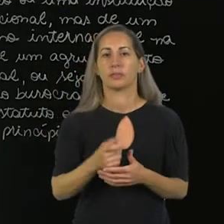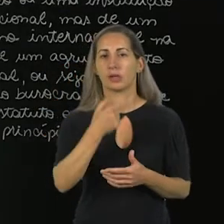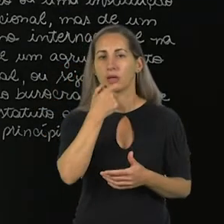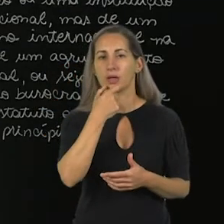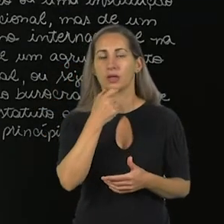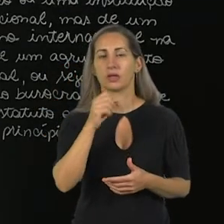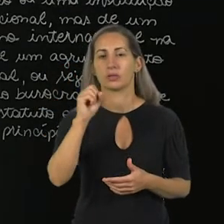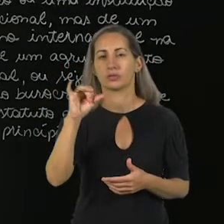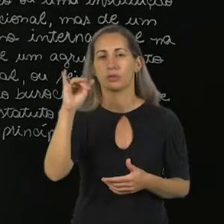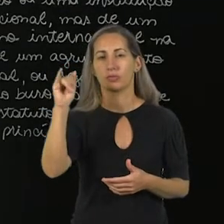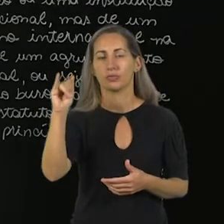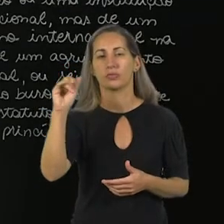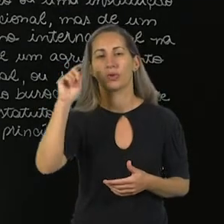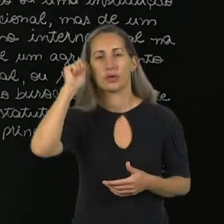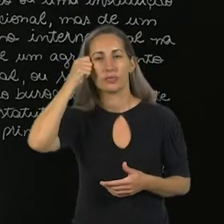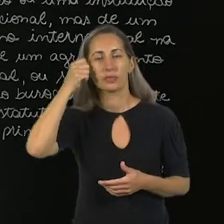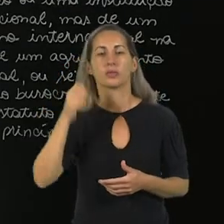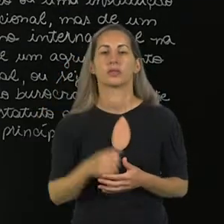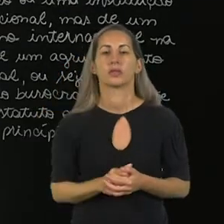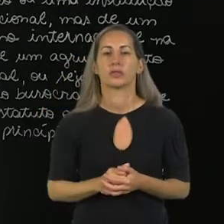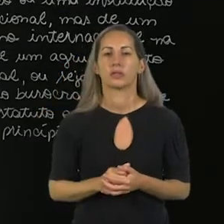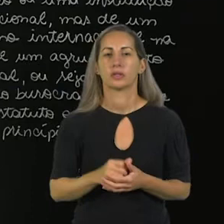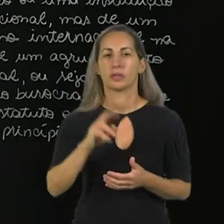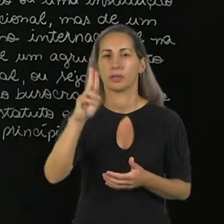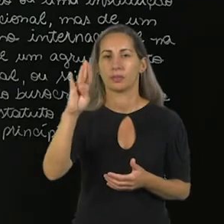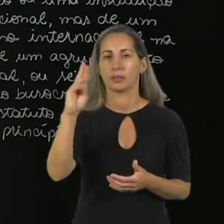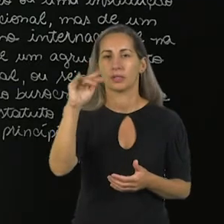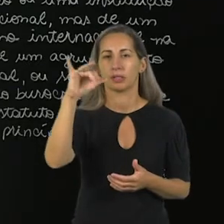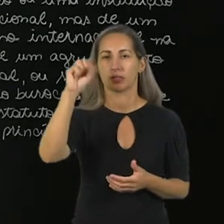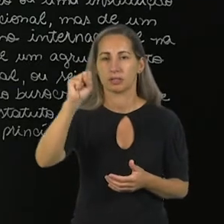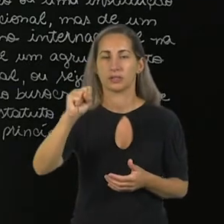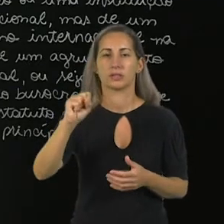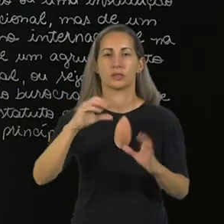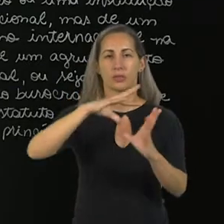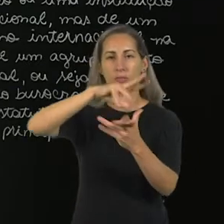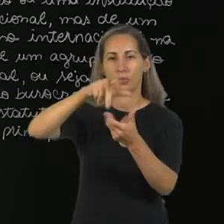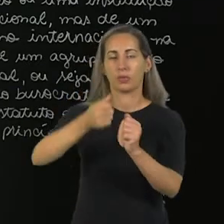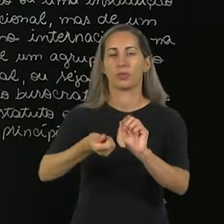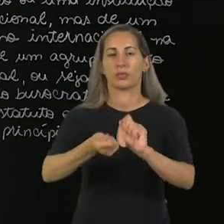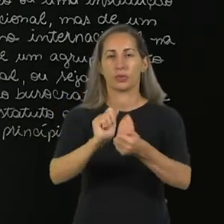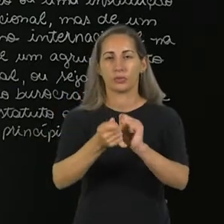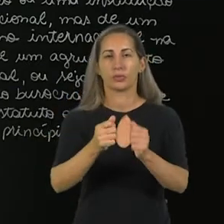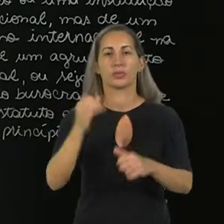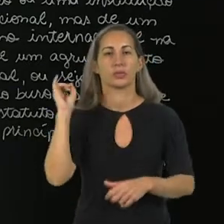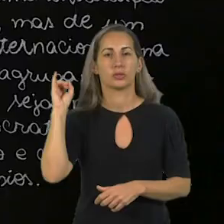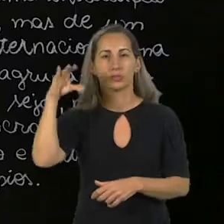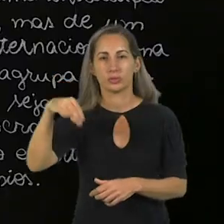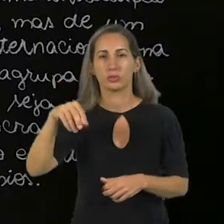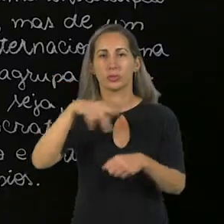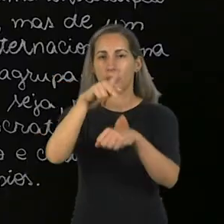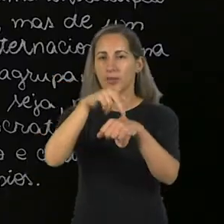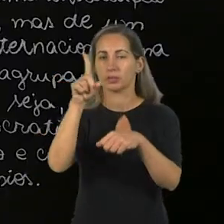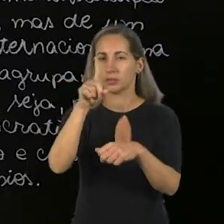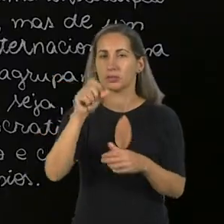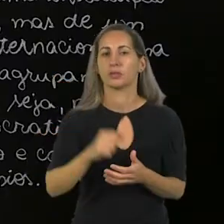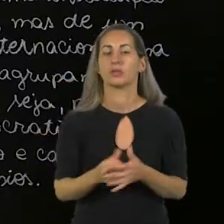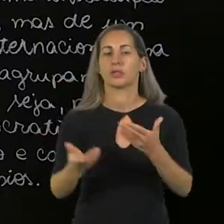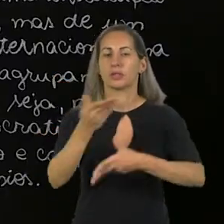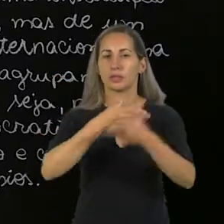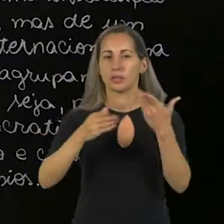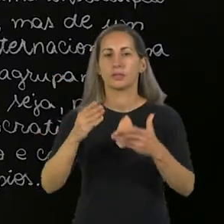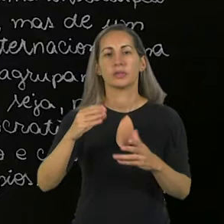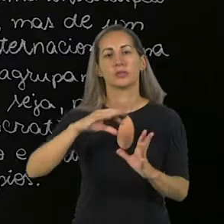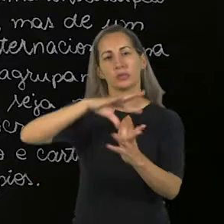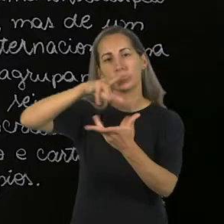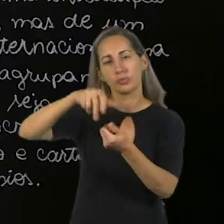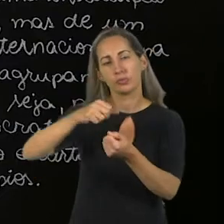South Africa. Assim, os BRICS então não se trata de um bloco econômico ou uma instituição internacional, mas de um mecanismo